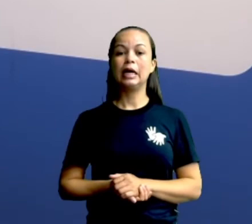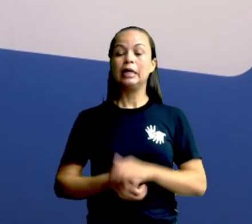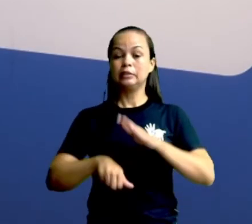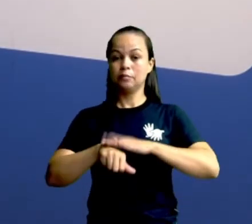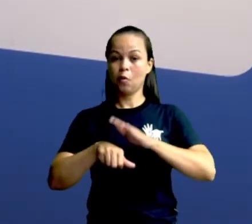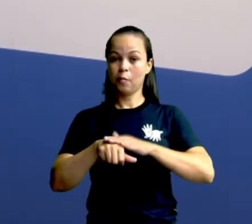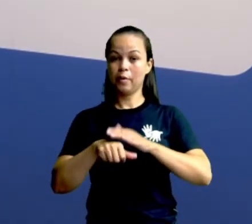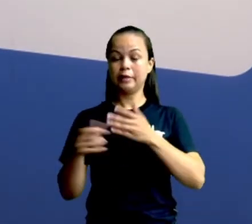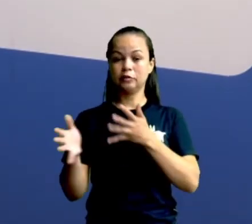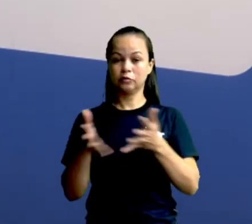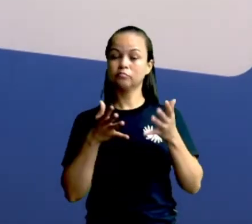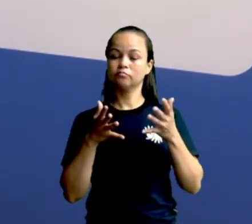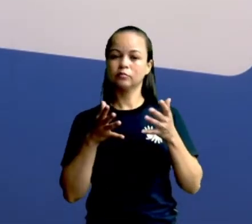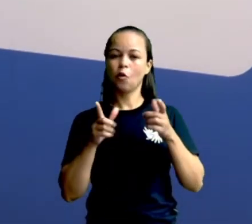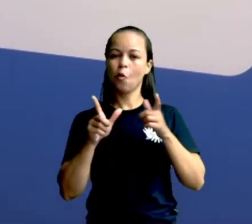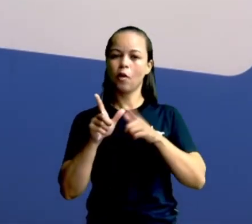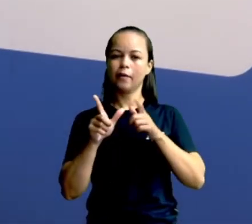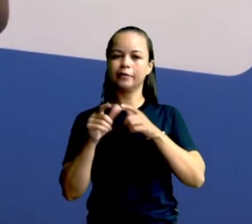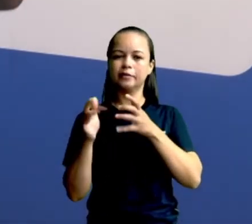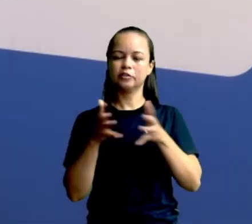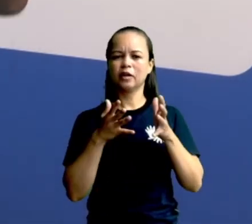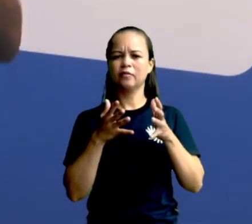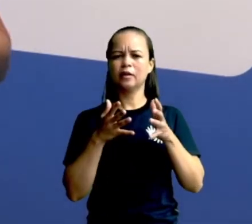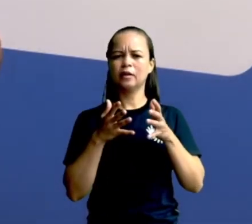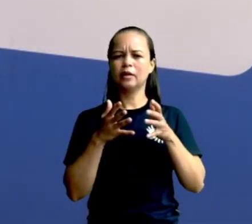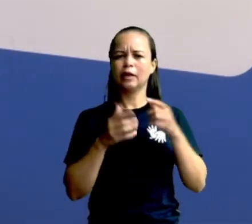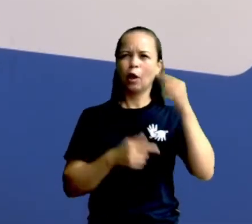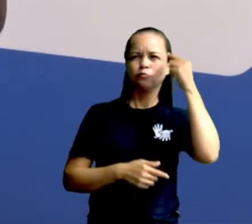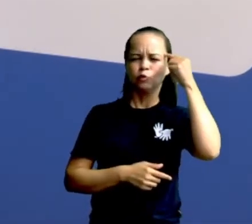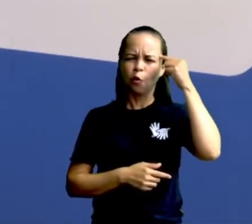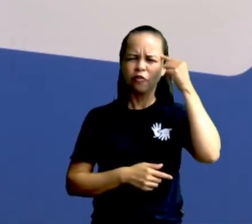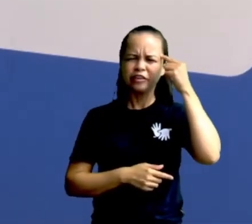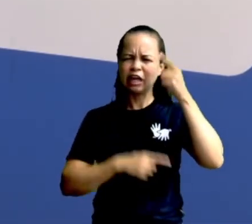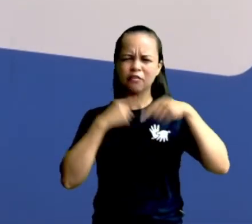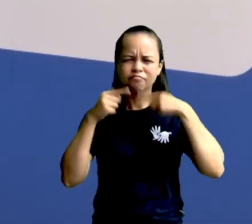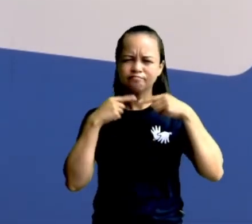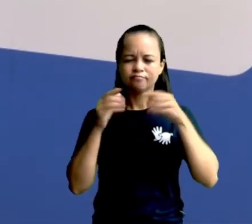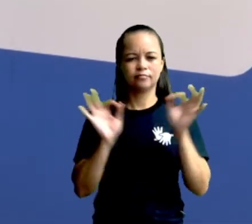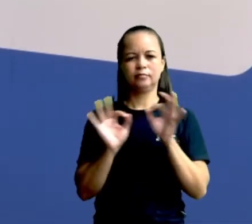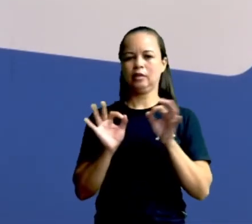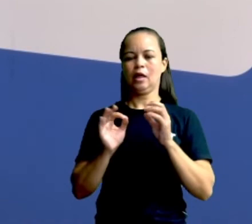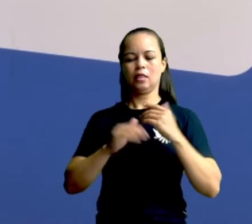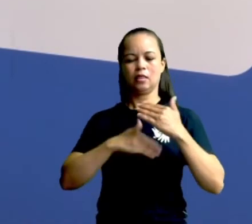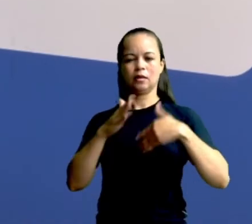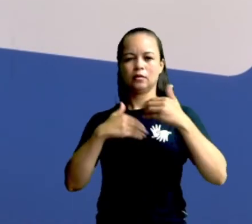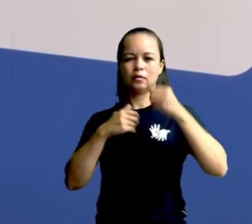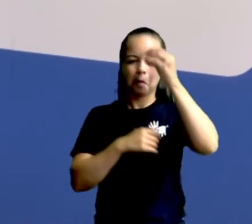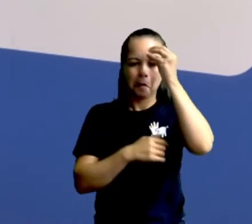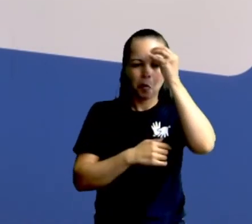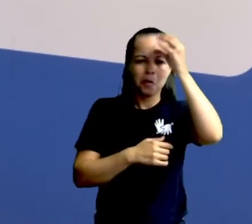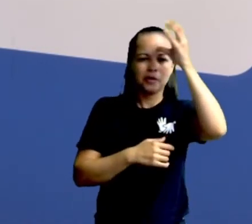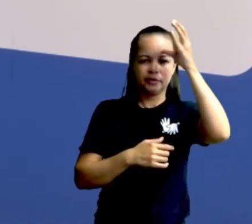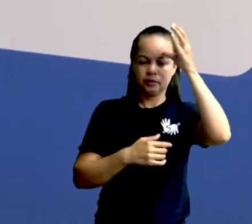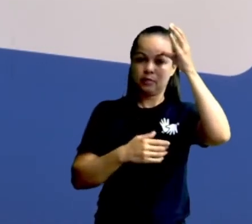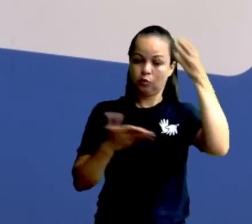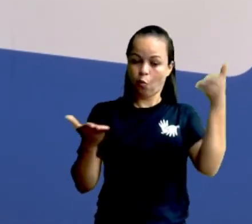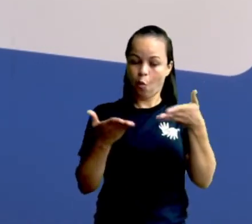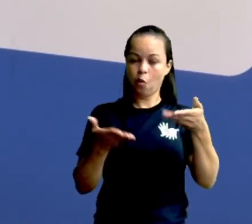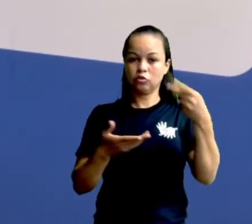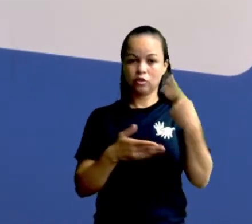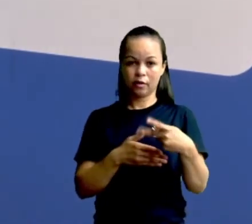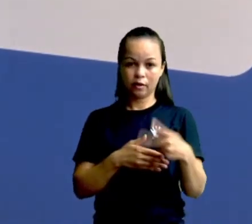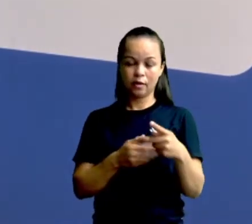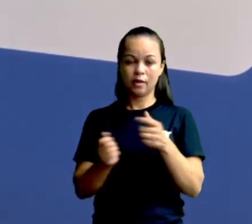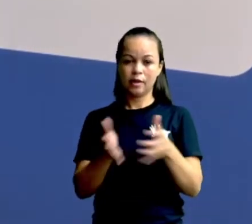momento, registrar com letras garrafais. Não tenha dúvida, toda mobilização energética feita hoje aqui tem um